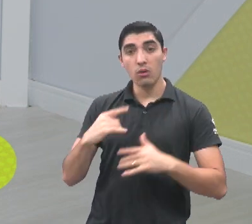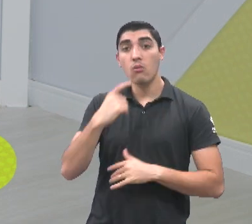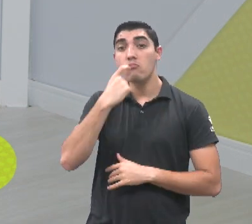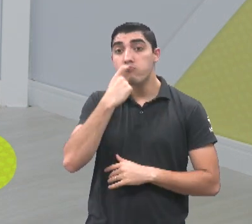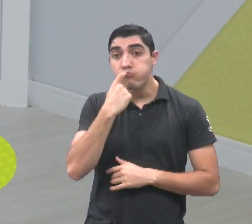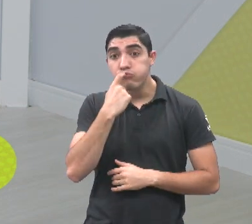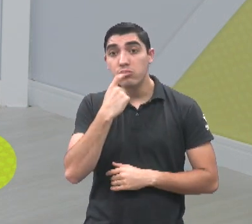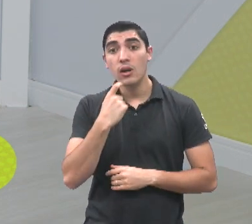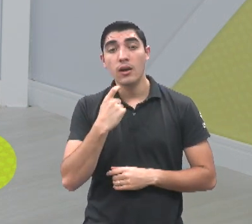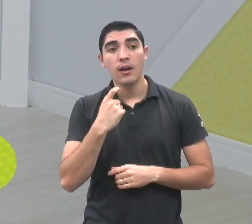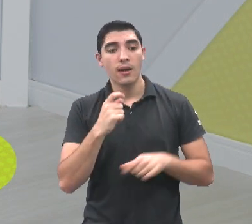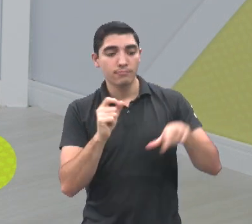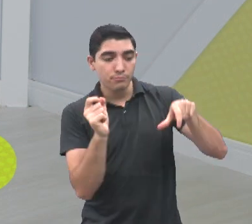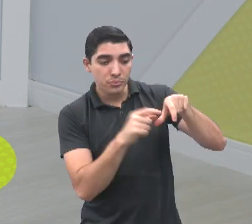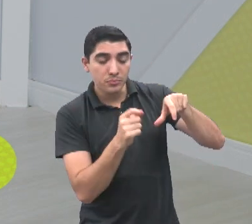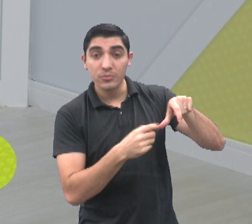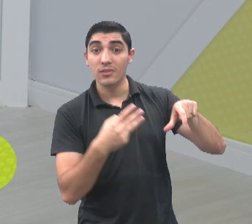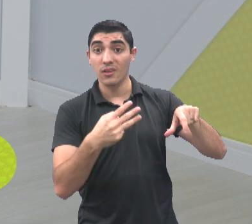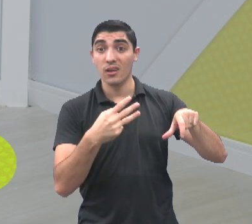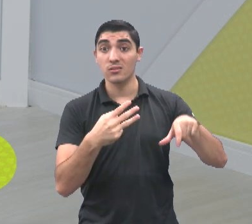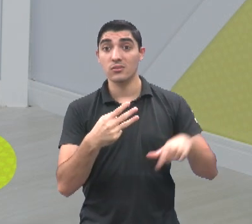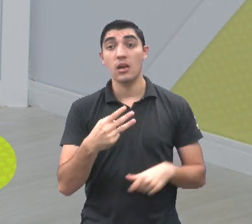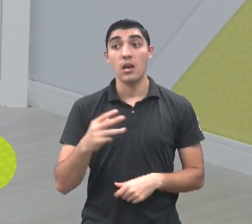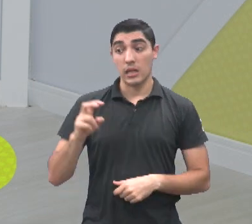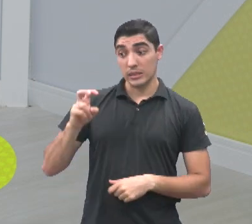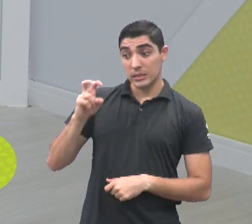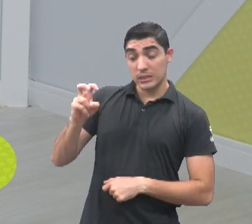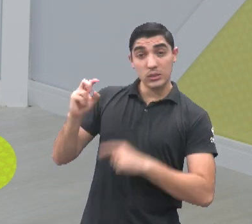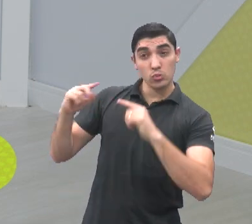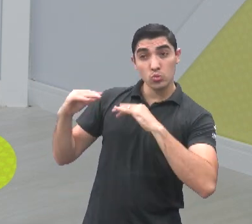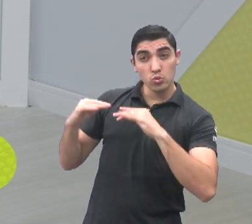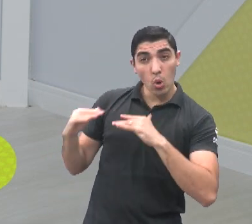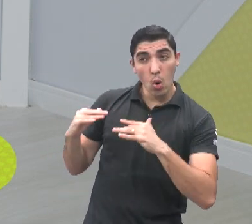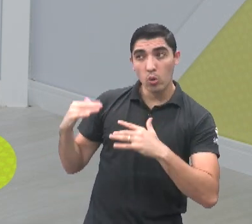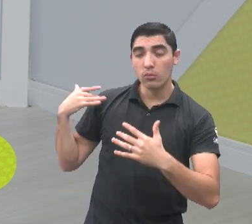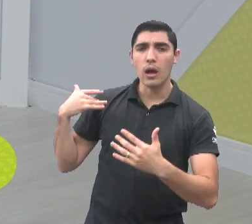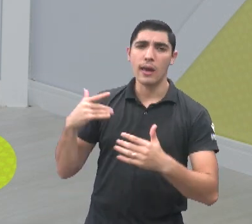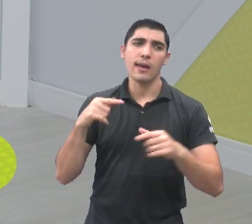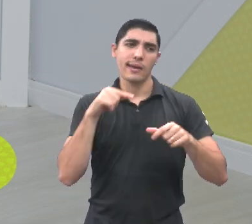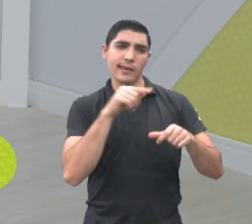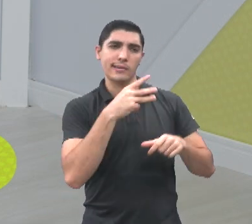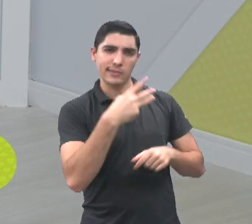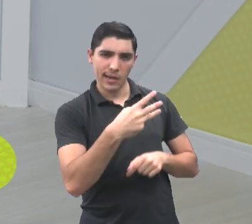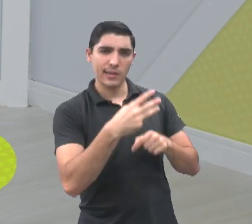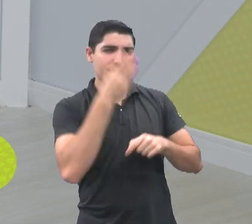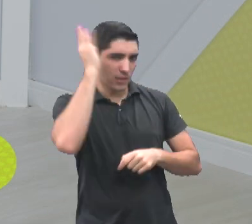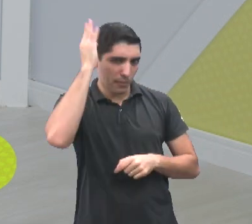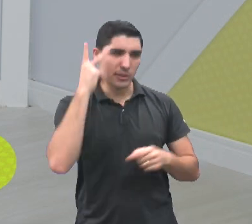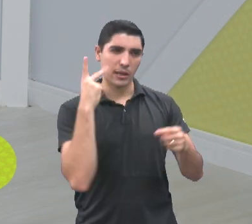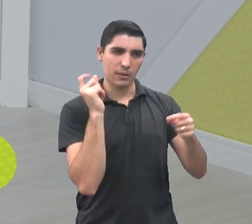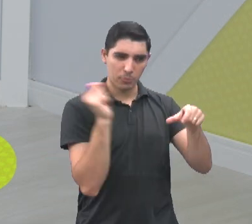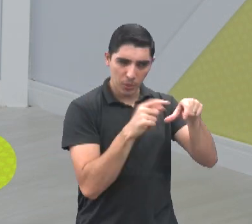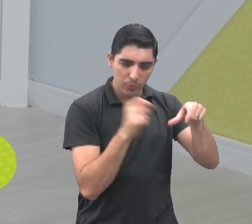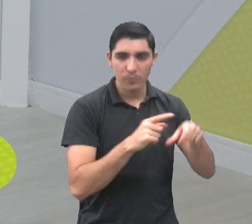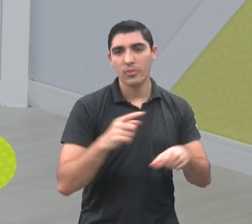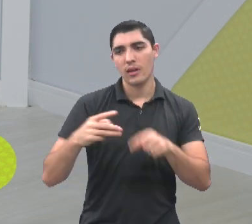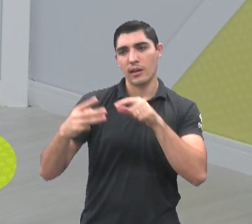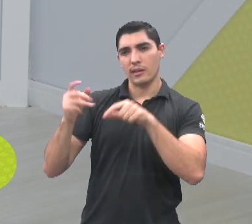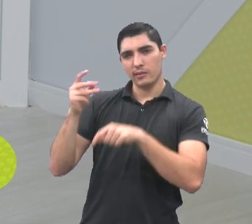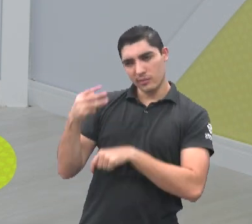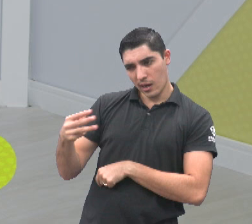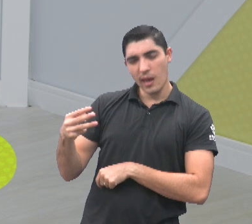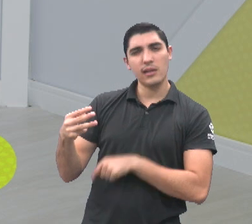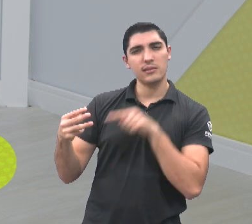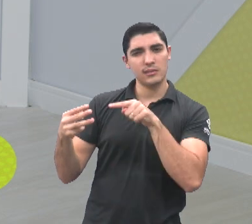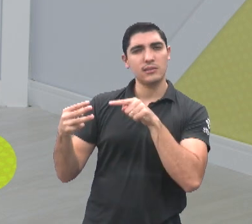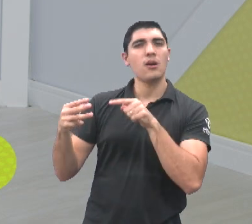Né? Então, 5 jogos sem fazer gols. É bem verdade que fez 3 no Taubaté, fez 3 no Linense e 1 contra o Ituano naquele empate. Os outros